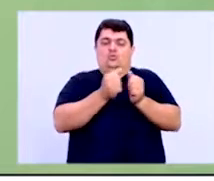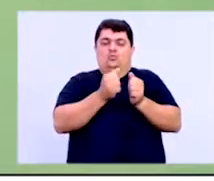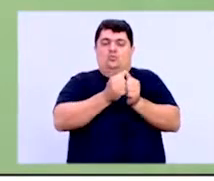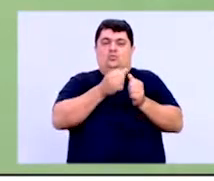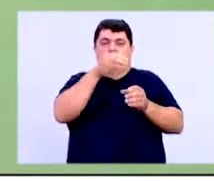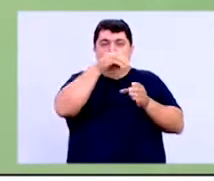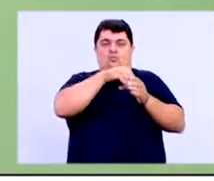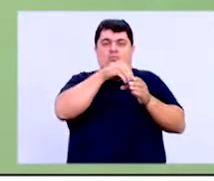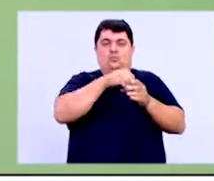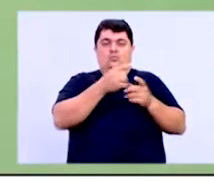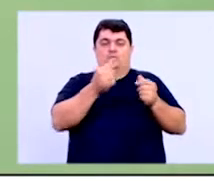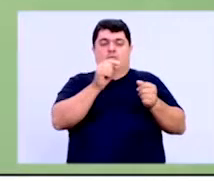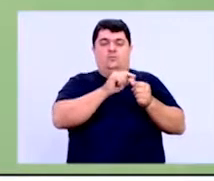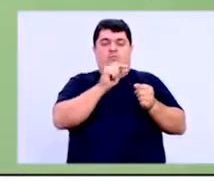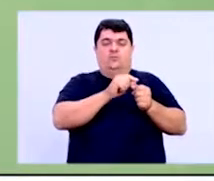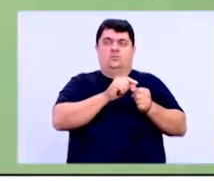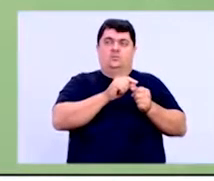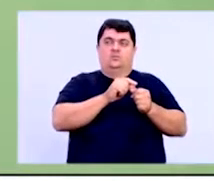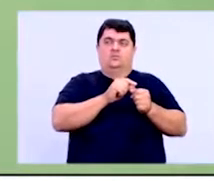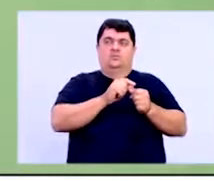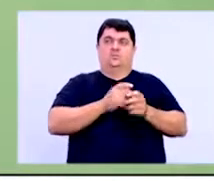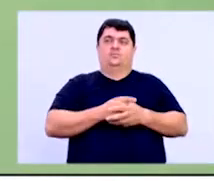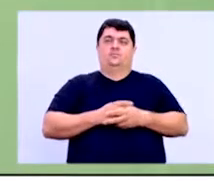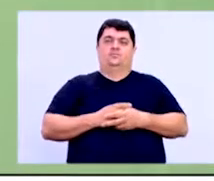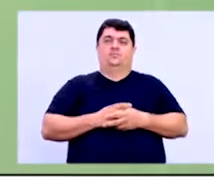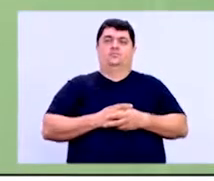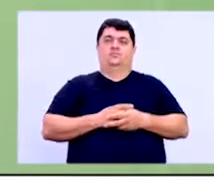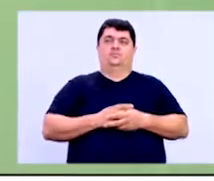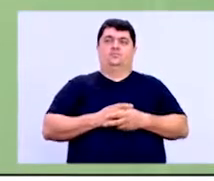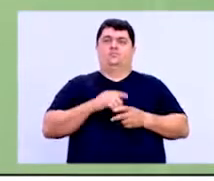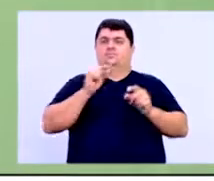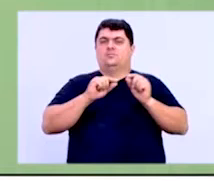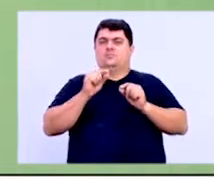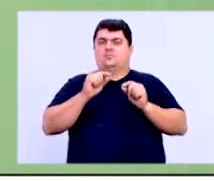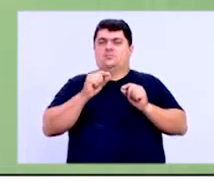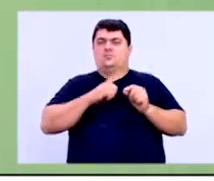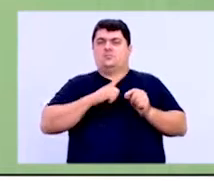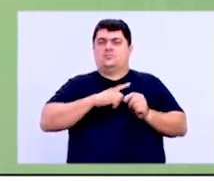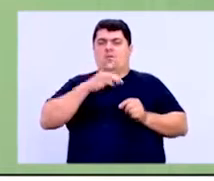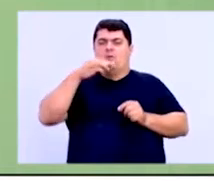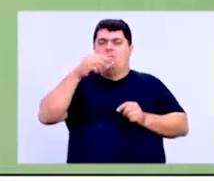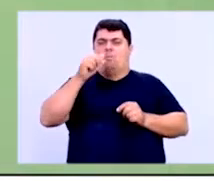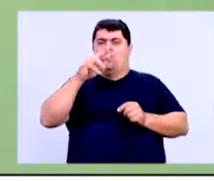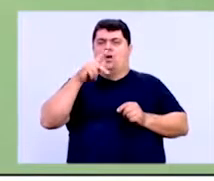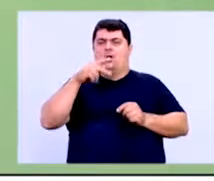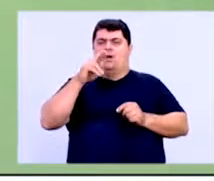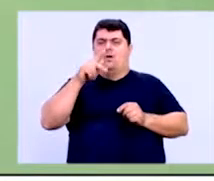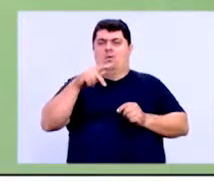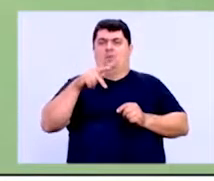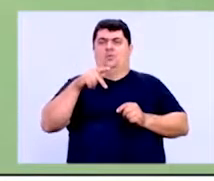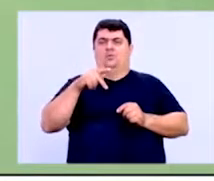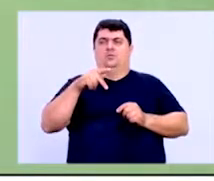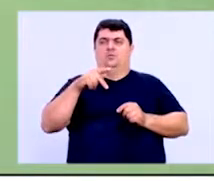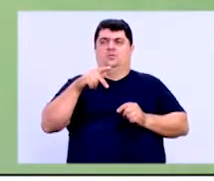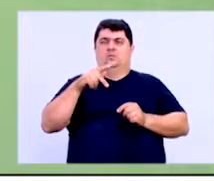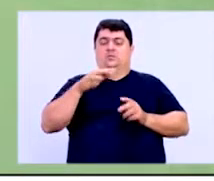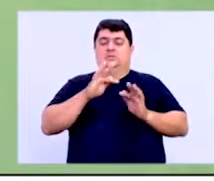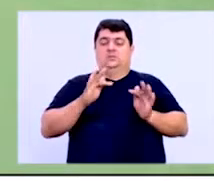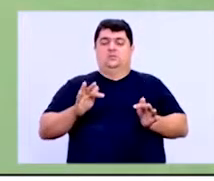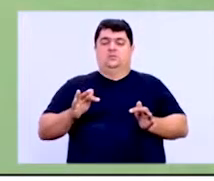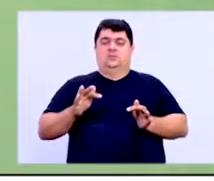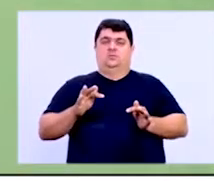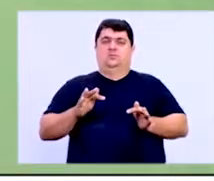produtos fabricados, aos serviços prestados. Então, o que consiste o make-up, professor? Make-up é simples.